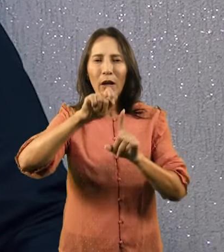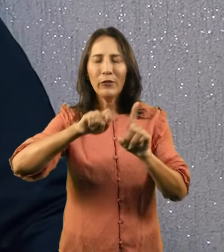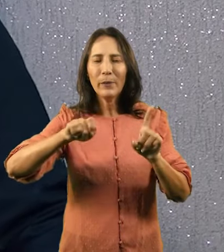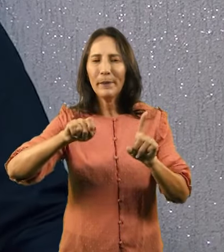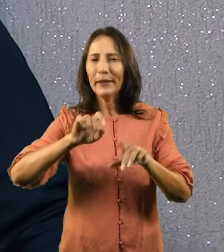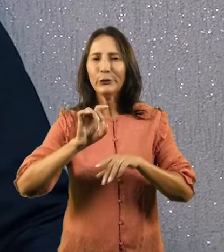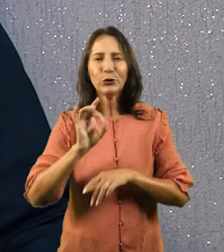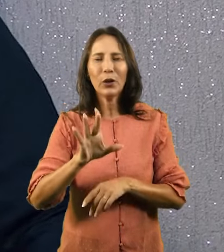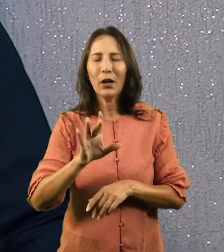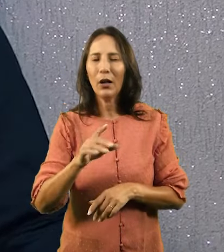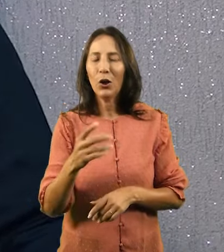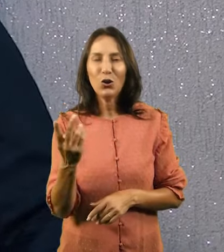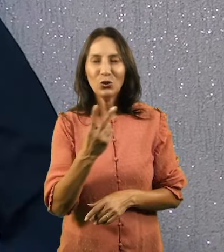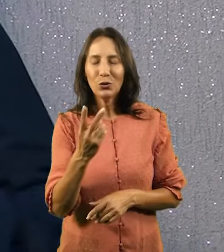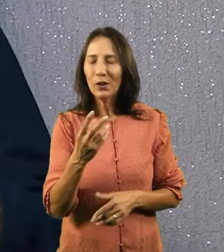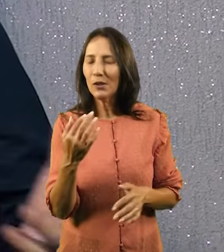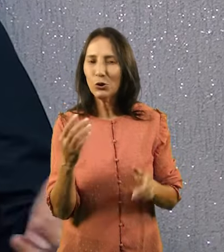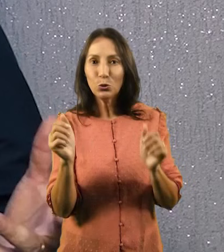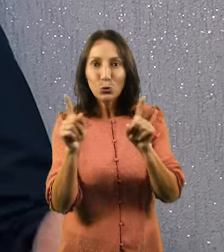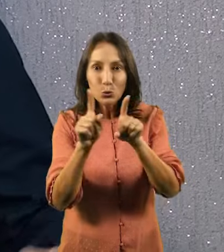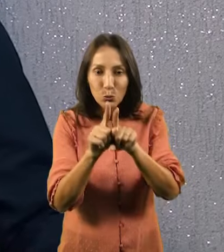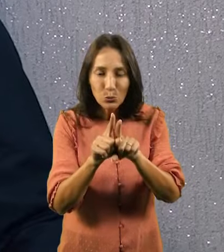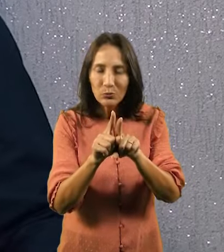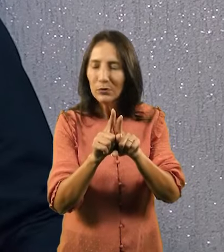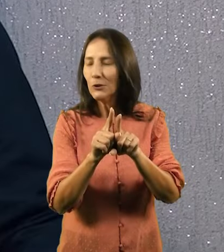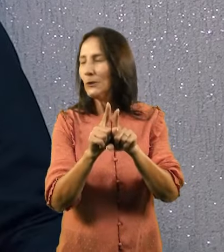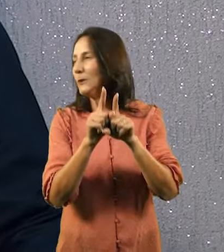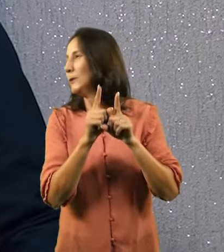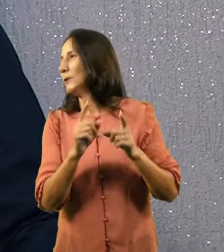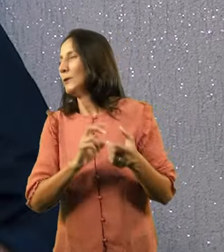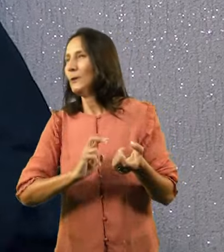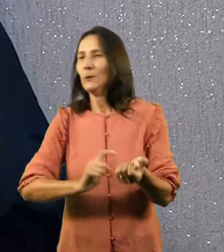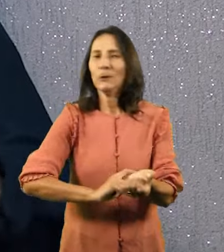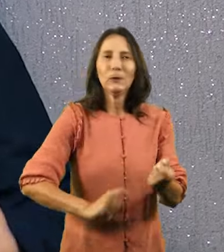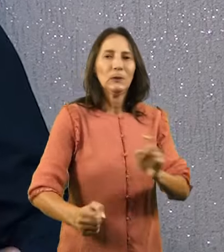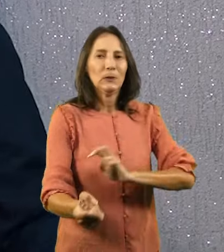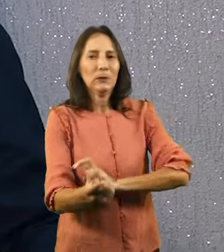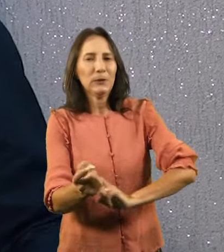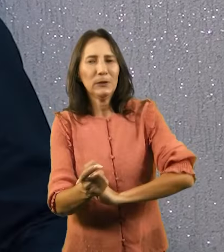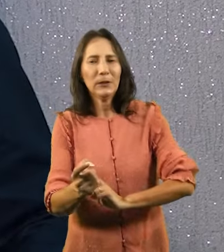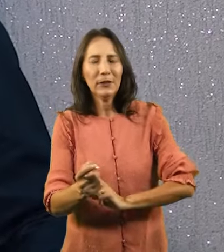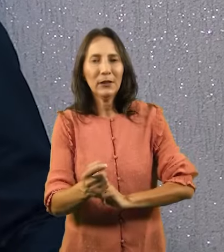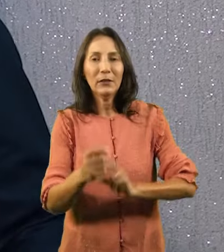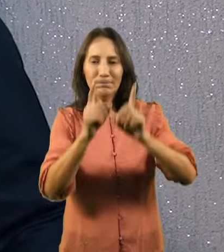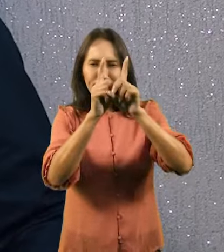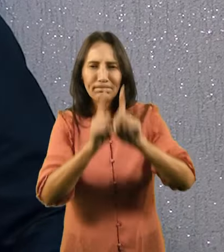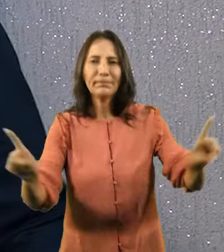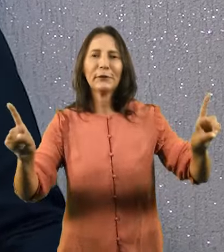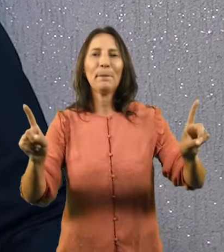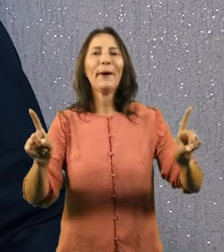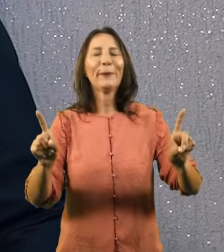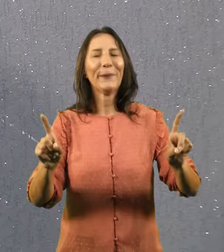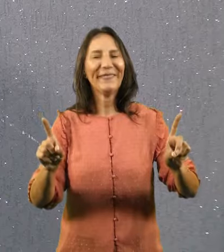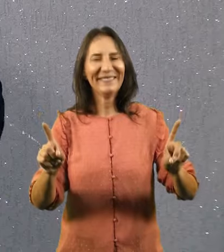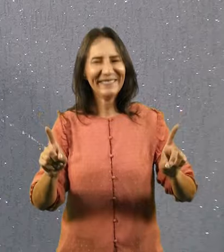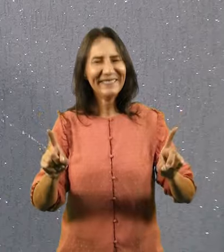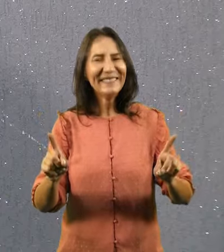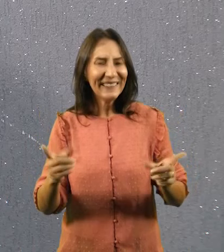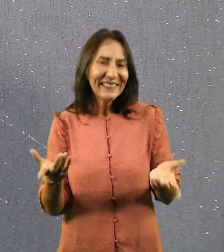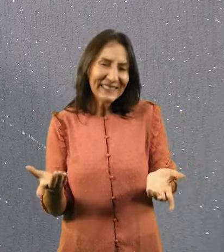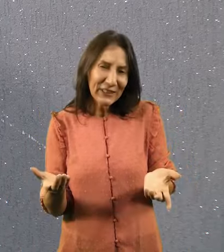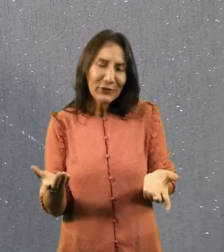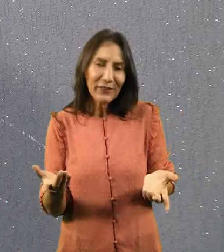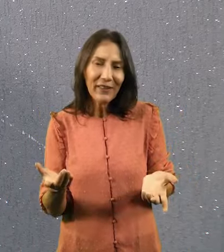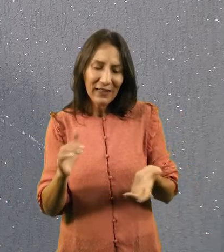se suportaram, não aguentaram e tiveram que se separar, porque certamente haveria uma morte neste relacionamento. Então